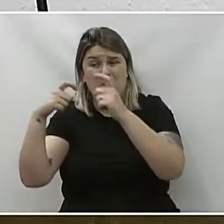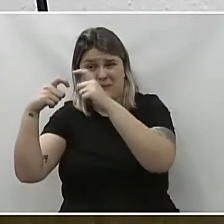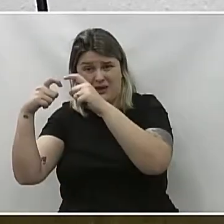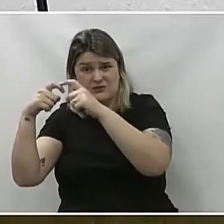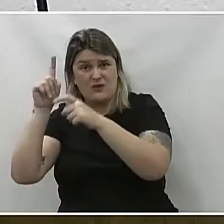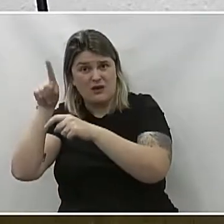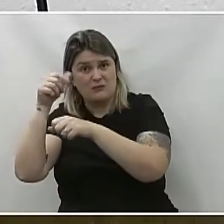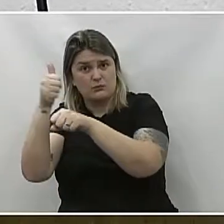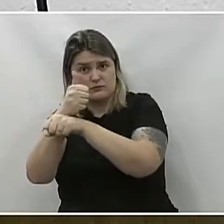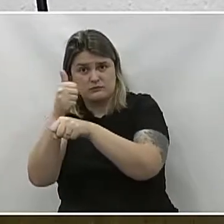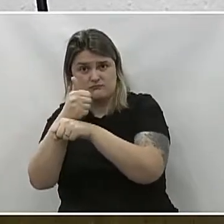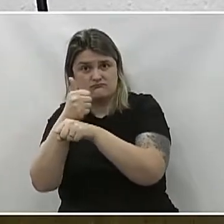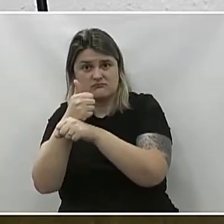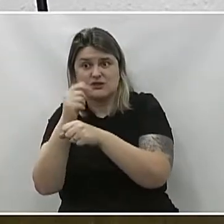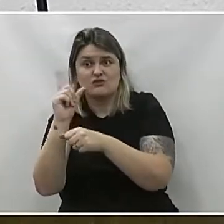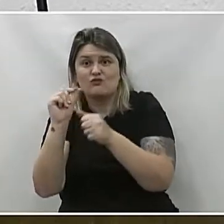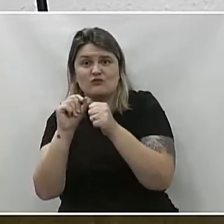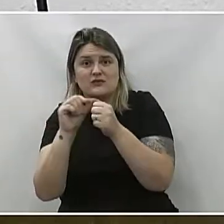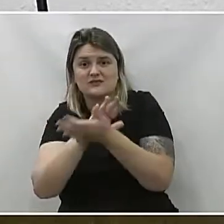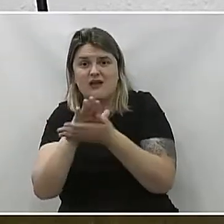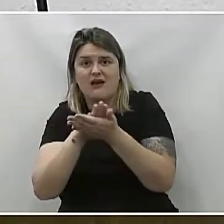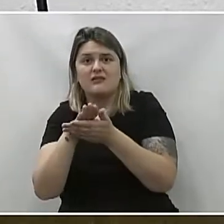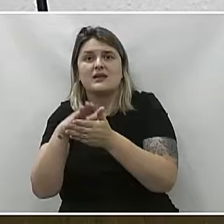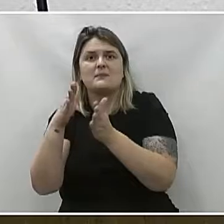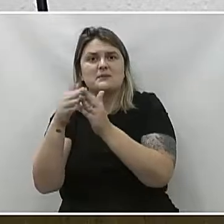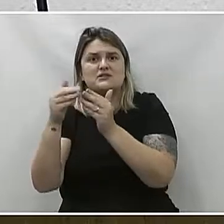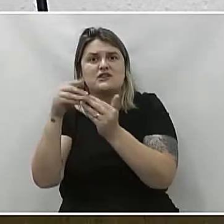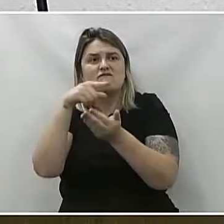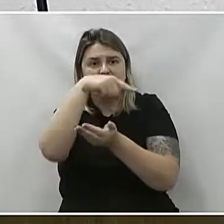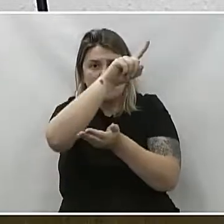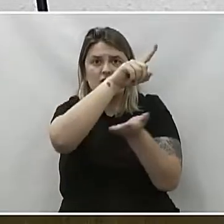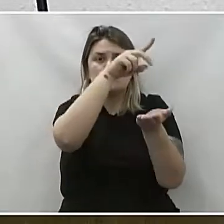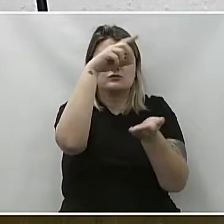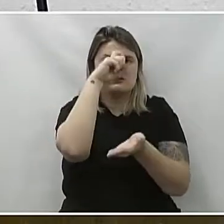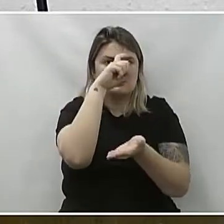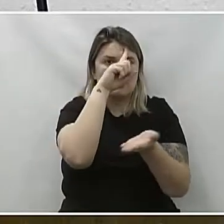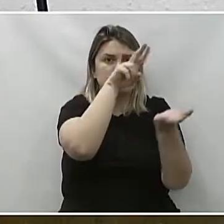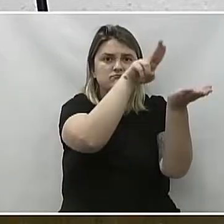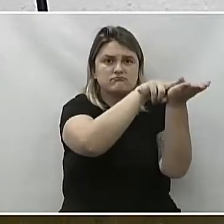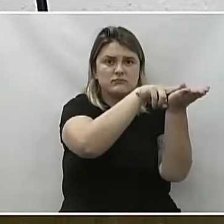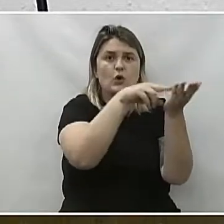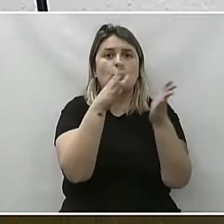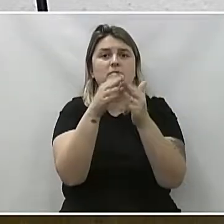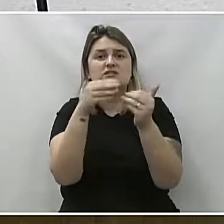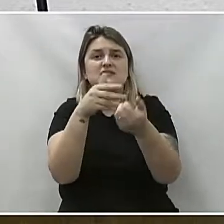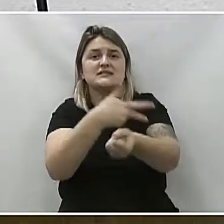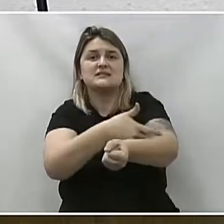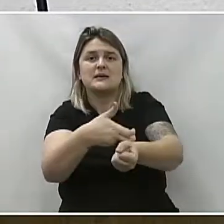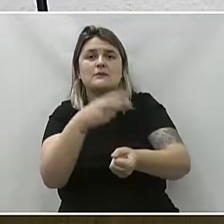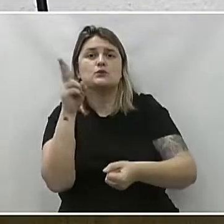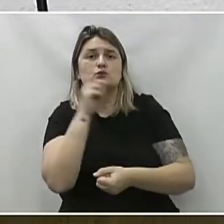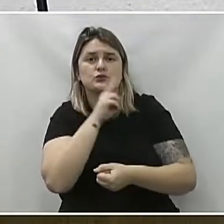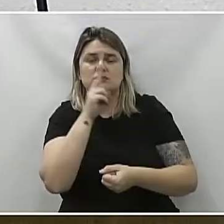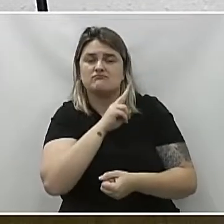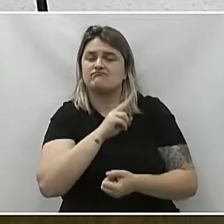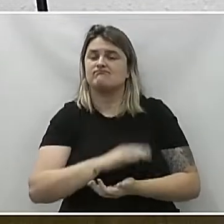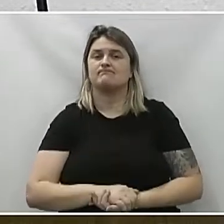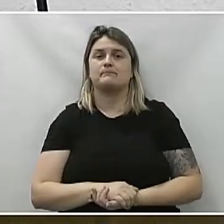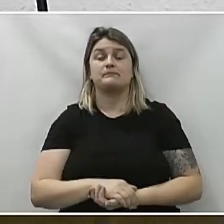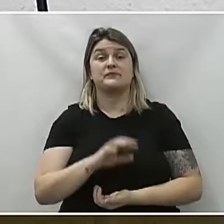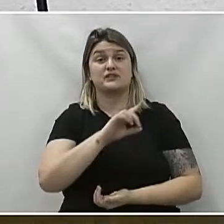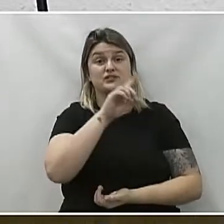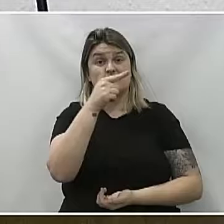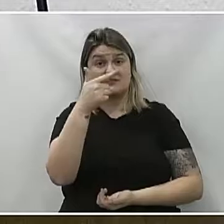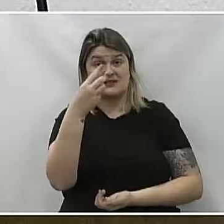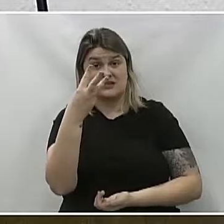profissional intervir, digamos assim, internar ele, ou parar, ou pedir esse exame com urgência. Não foi feito isso. Bom, no